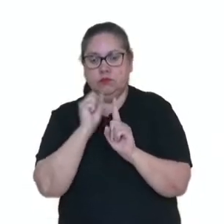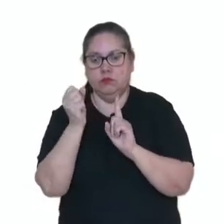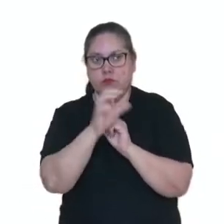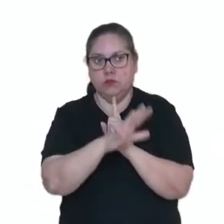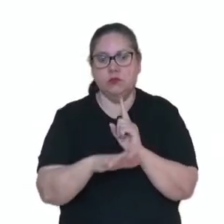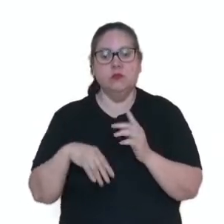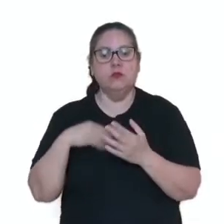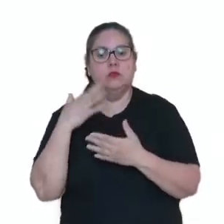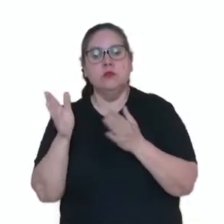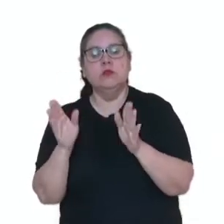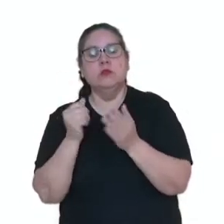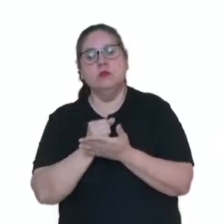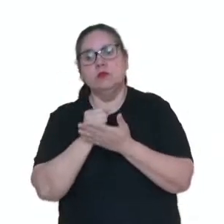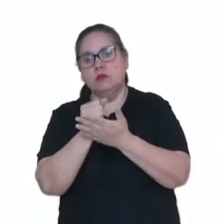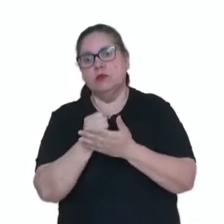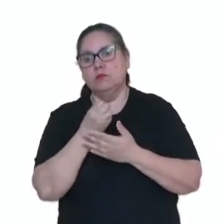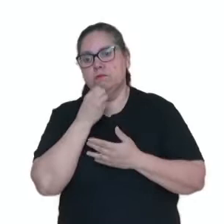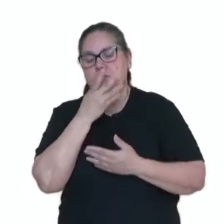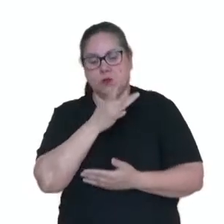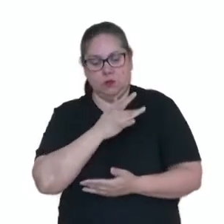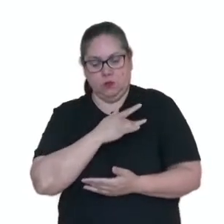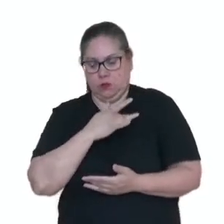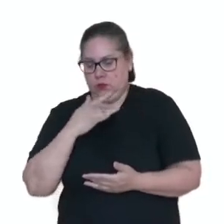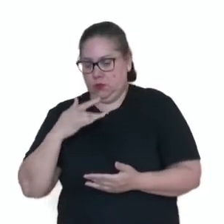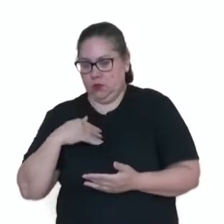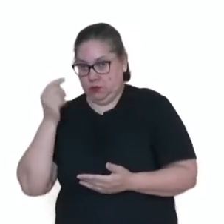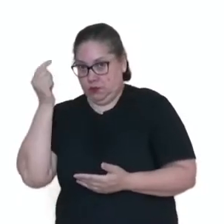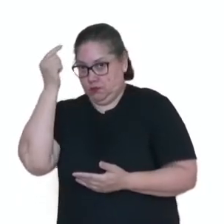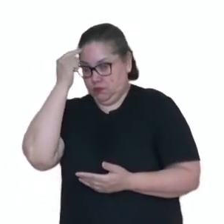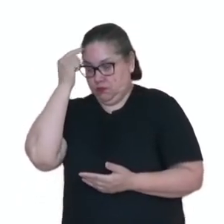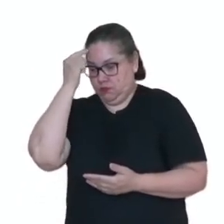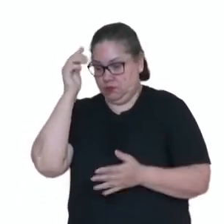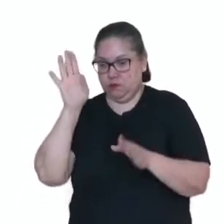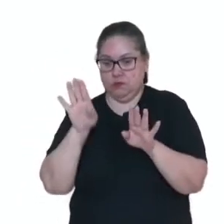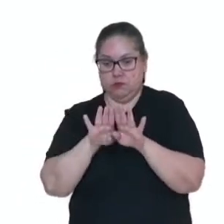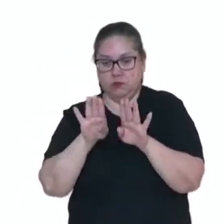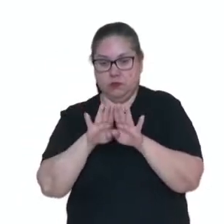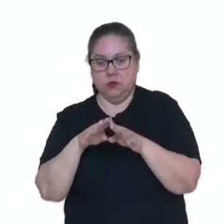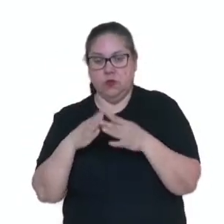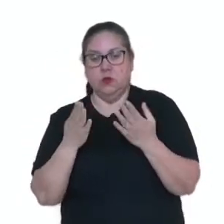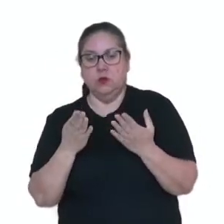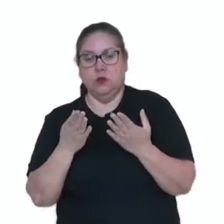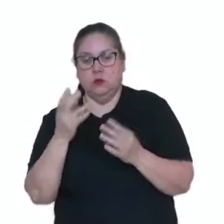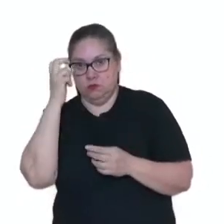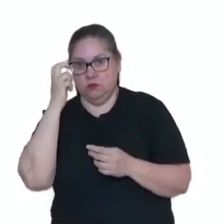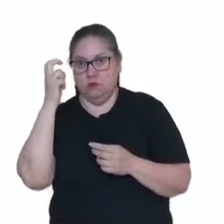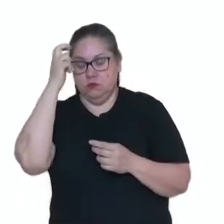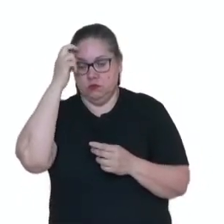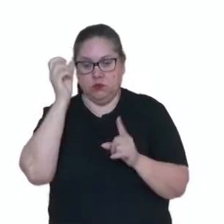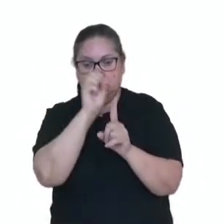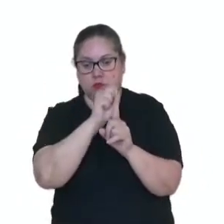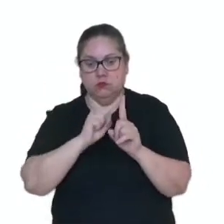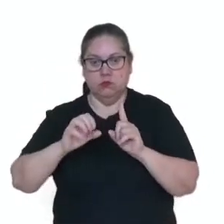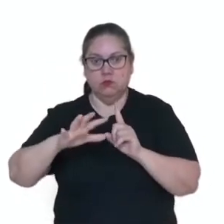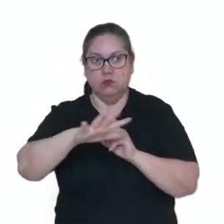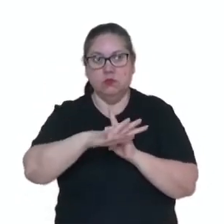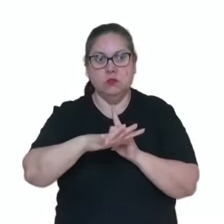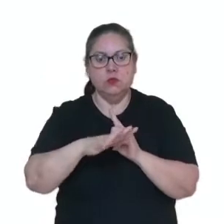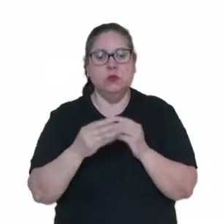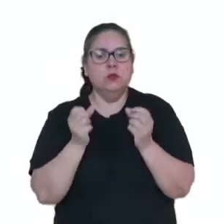além de contribuir para o bem-estar físico e psíquico, sendo um fator cultural e social.